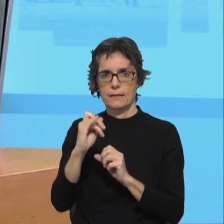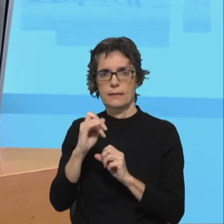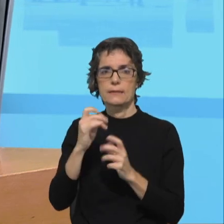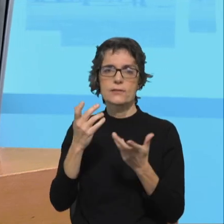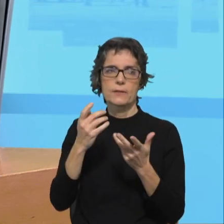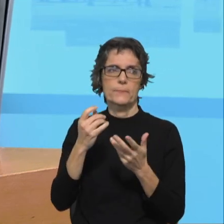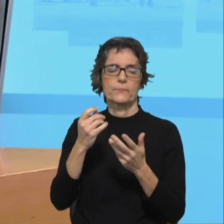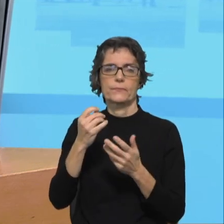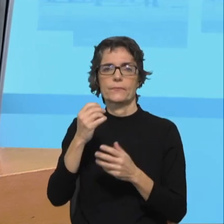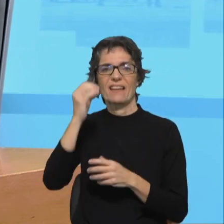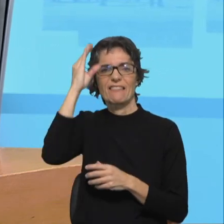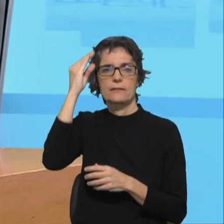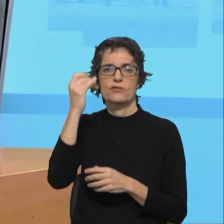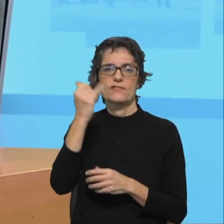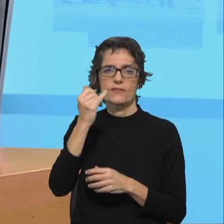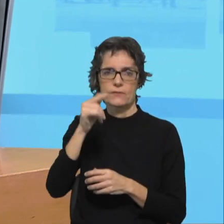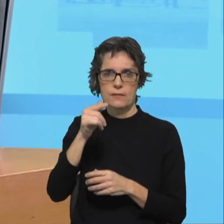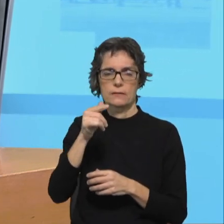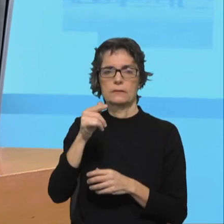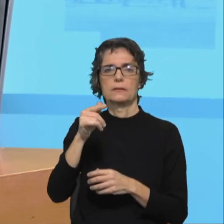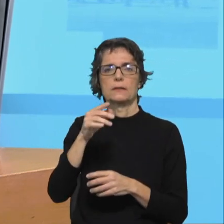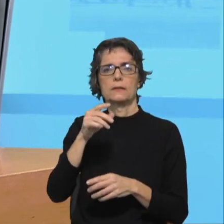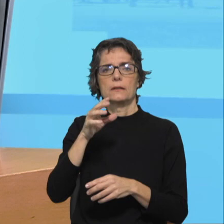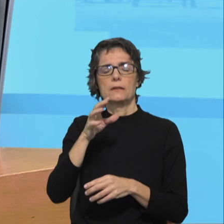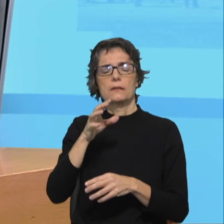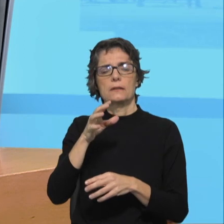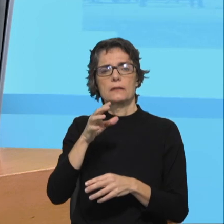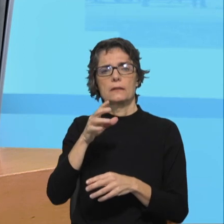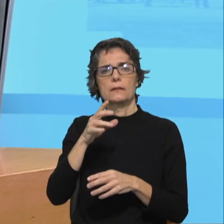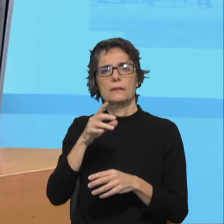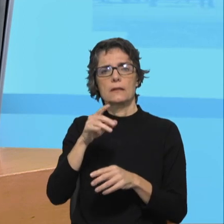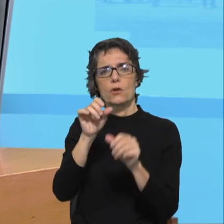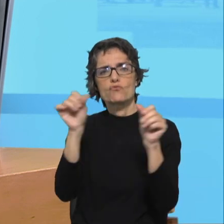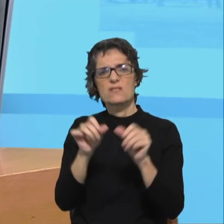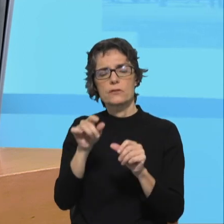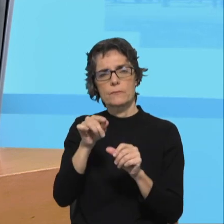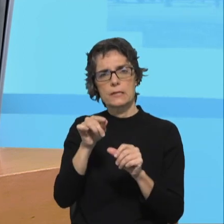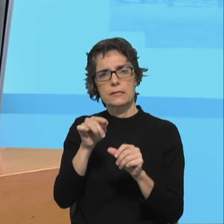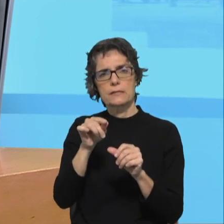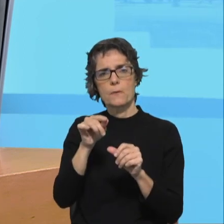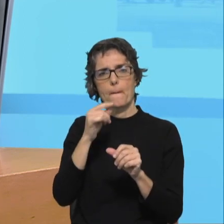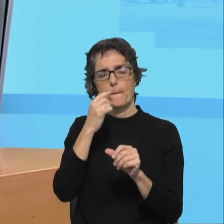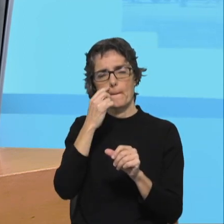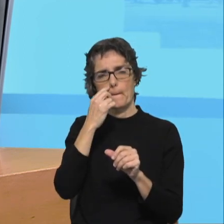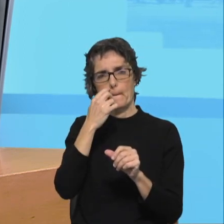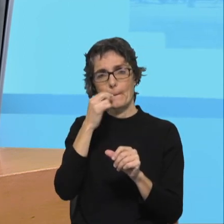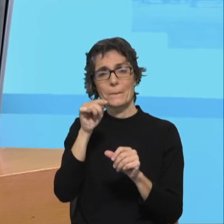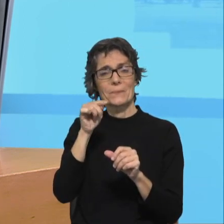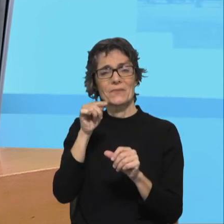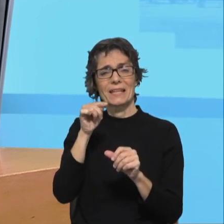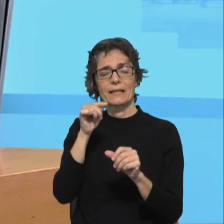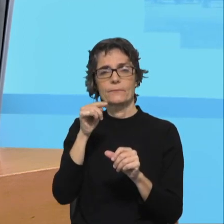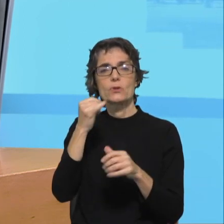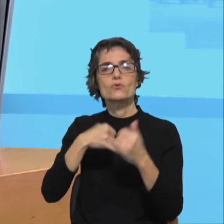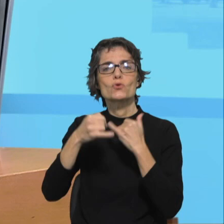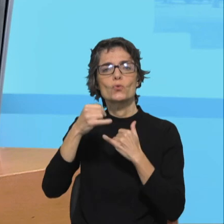de que a cada um destes instrumentos, portanto, aquilo que substitui a inteligência artificial não é a inteligência humana no